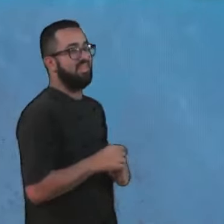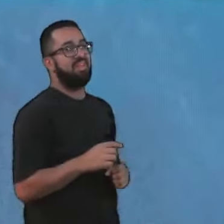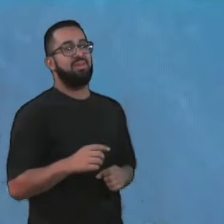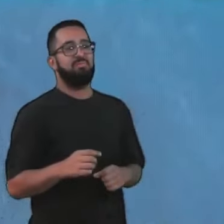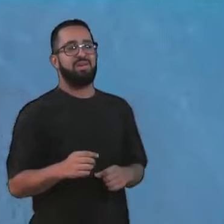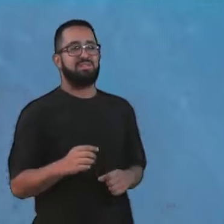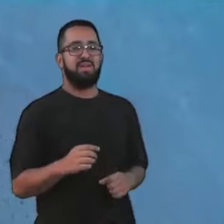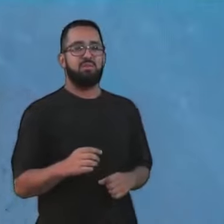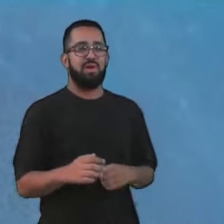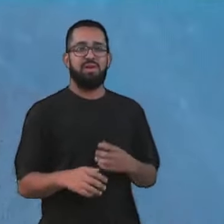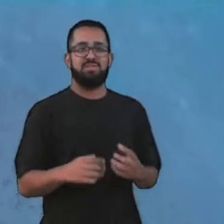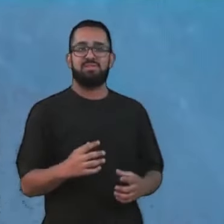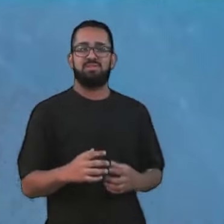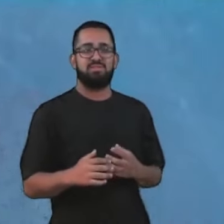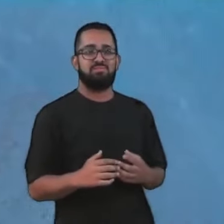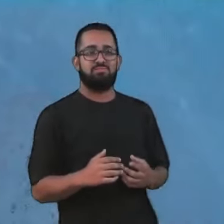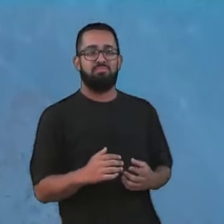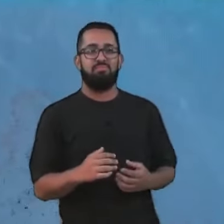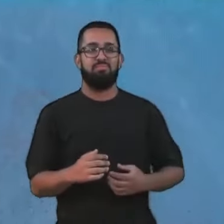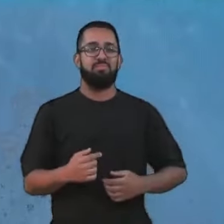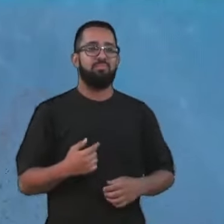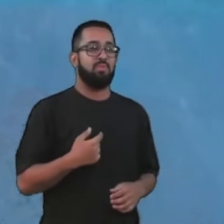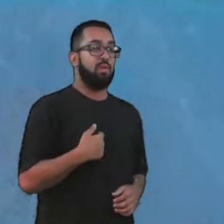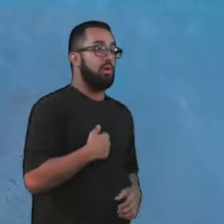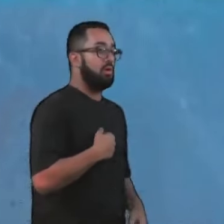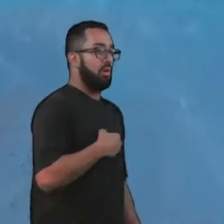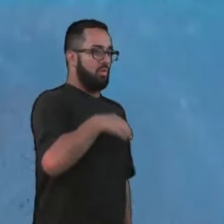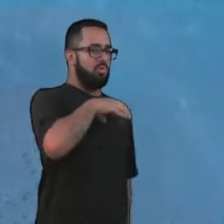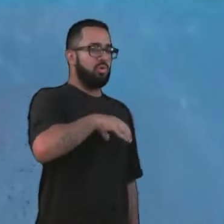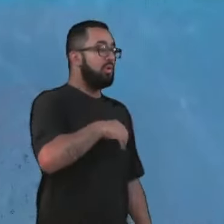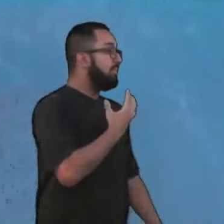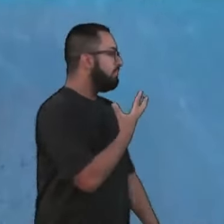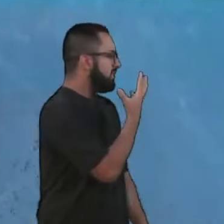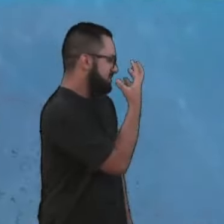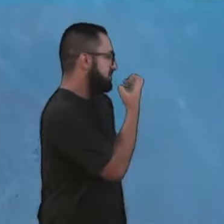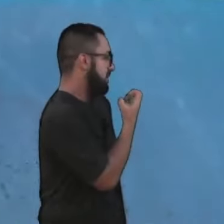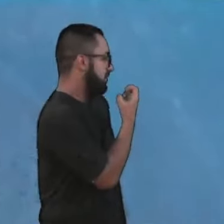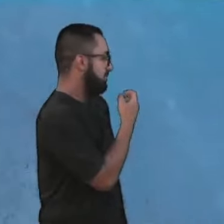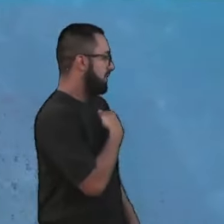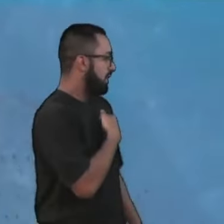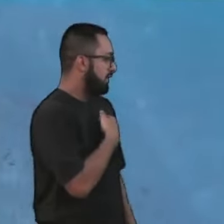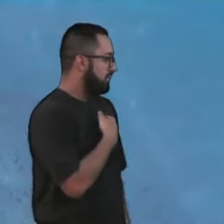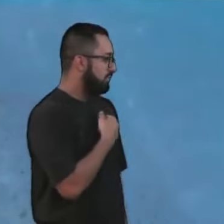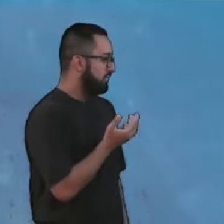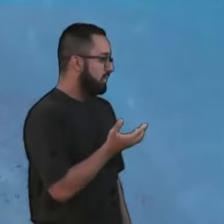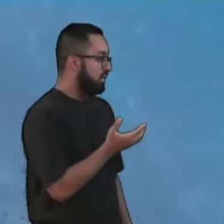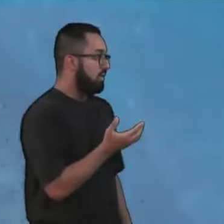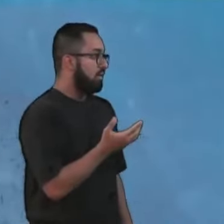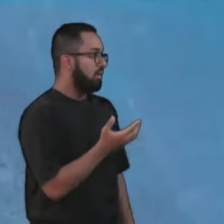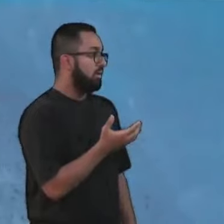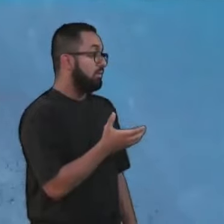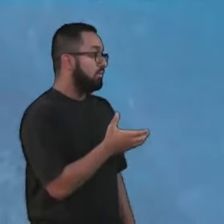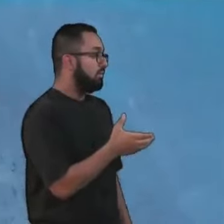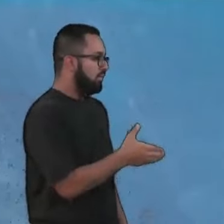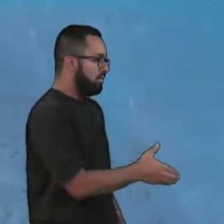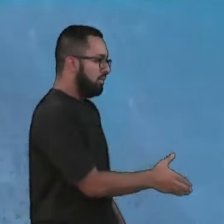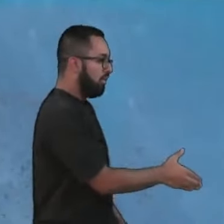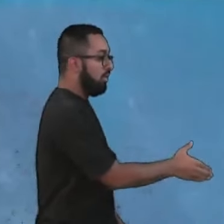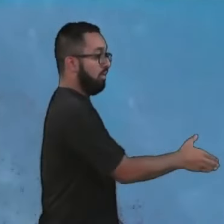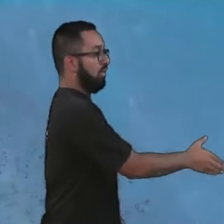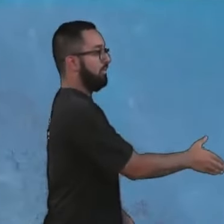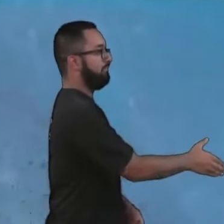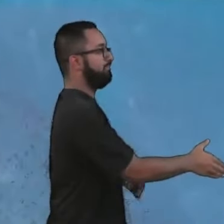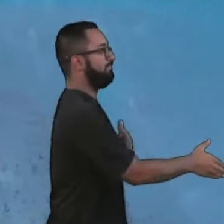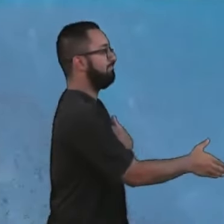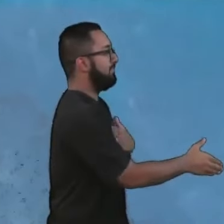Mas cada um tem a sua cultura. Mas o Pedro, ele deu a mão assim para mim e falou: esta foi a melhor